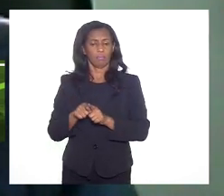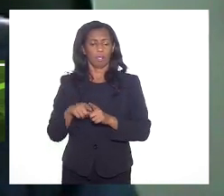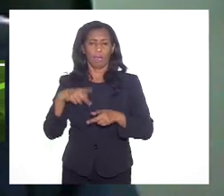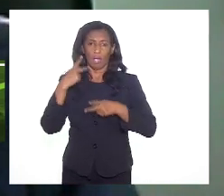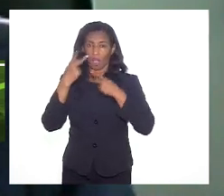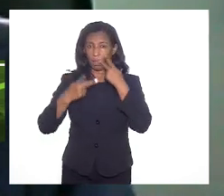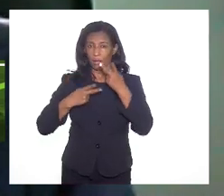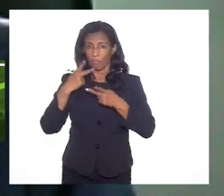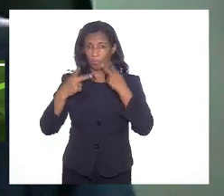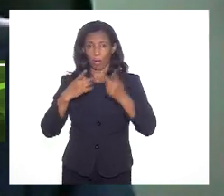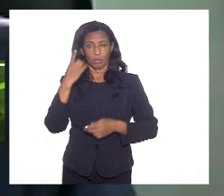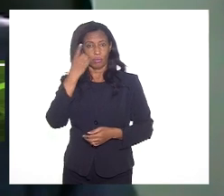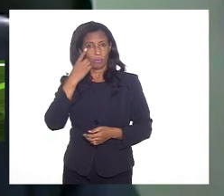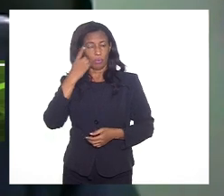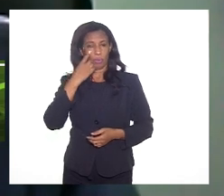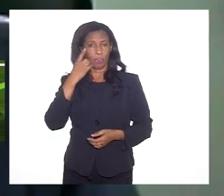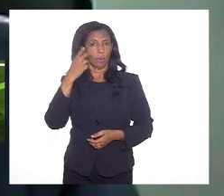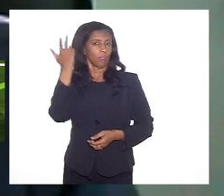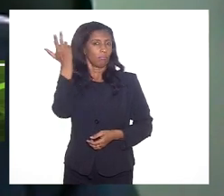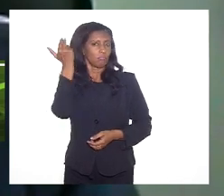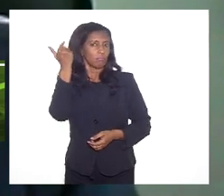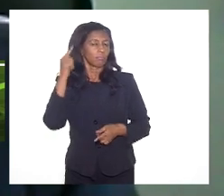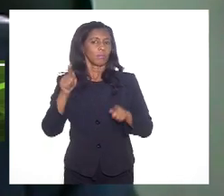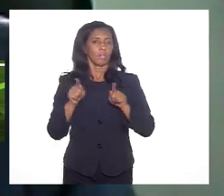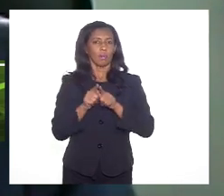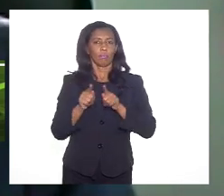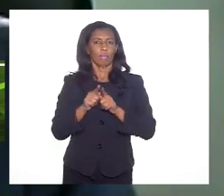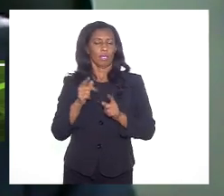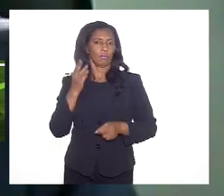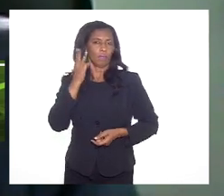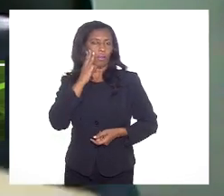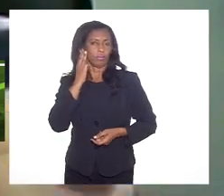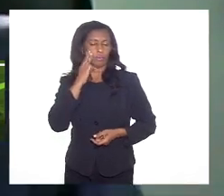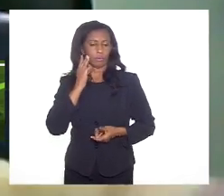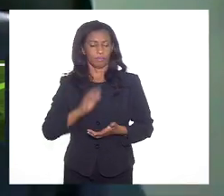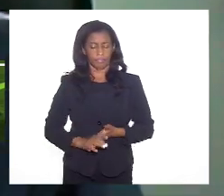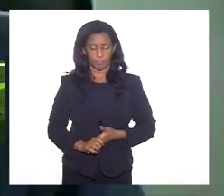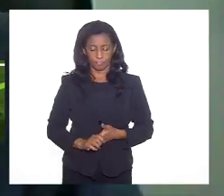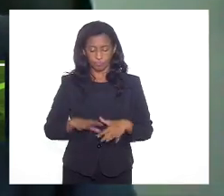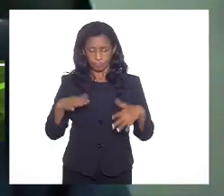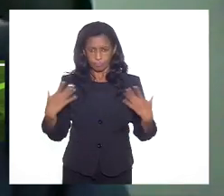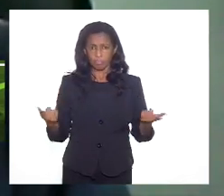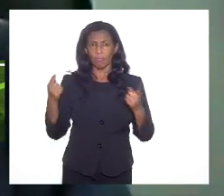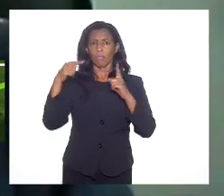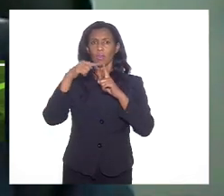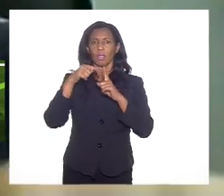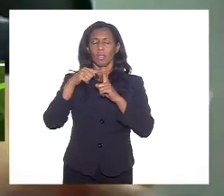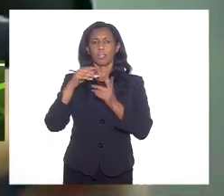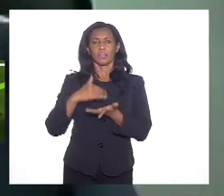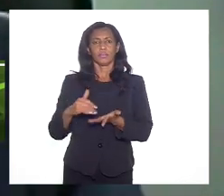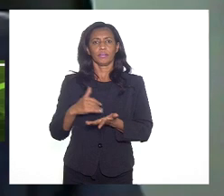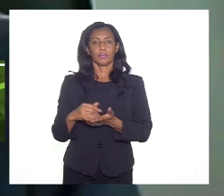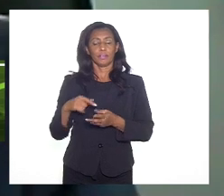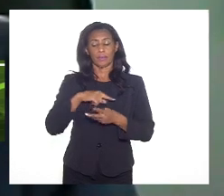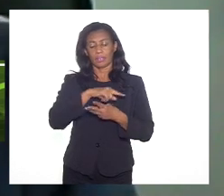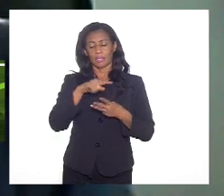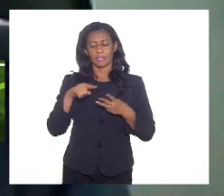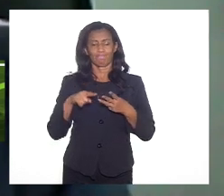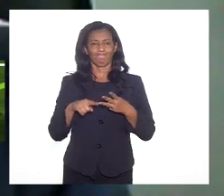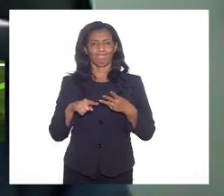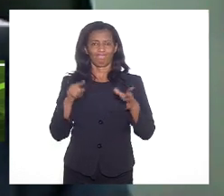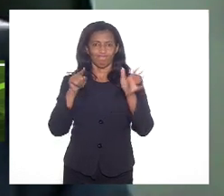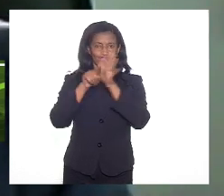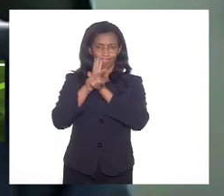fala tanto do deputado Eliomar quanto do deputado Valdeque Carneiro. Mas, objetivamente, secretário, eu tenho três